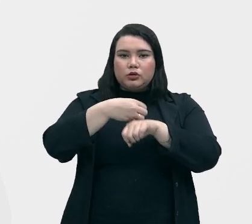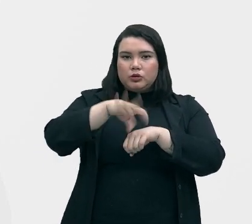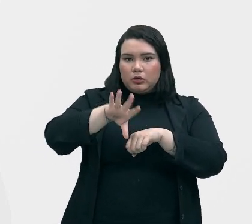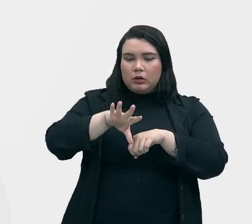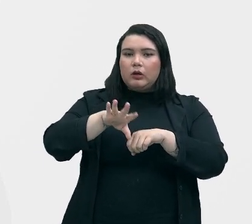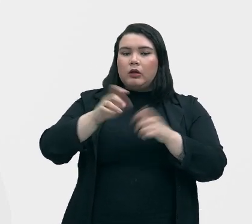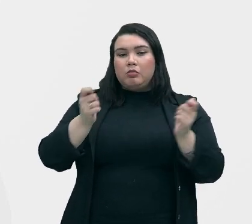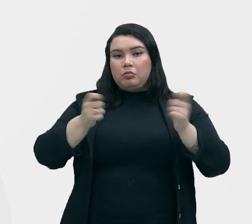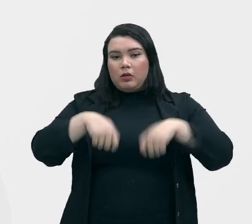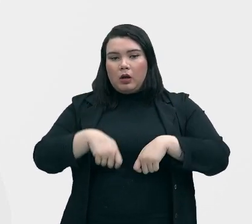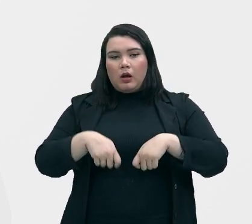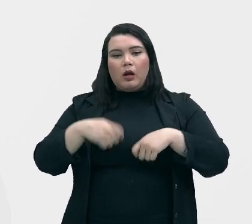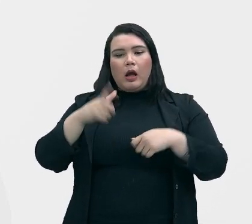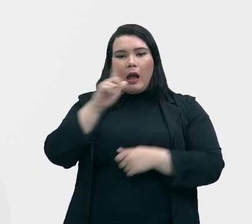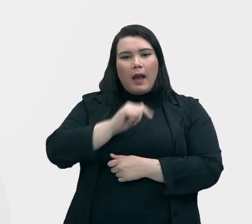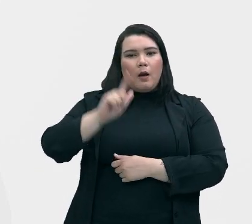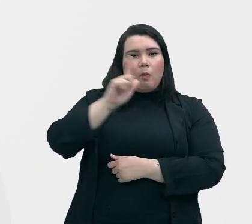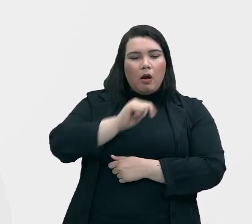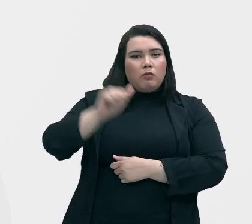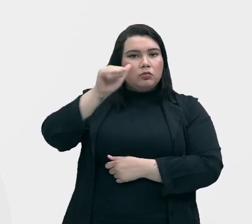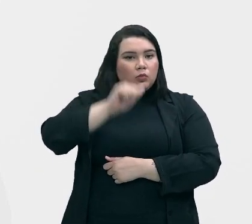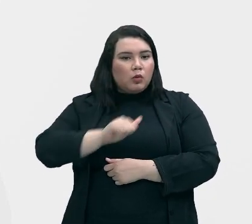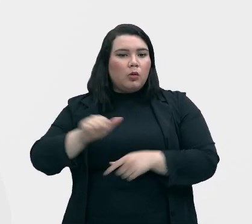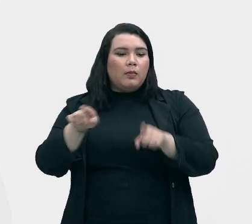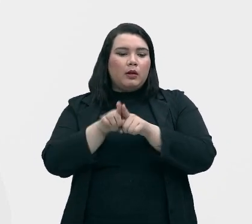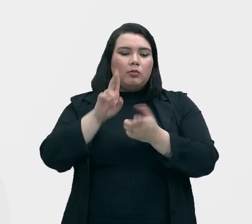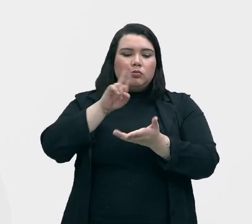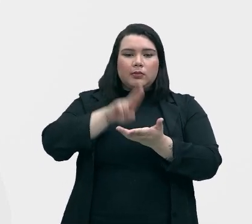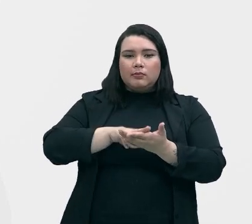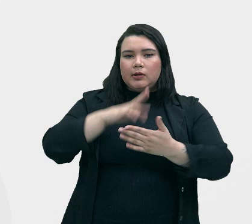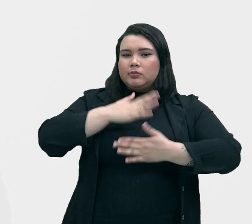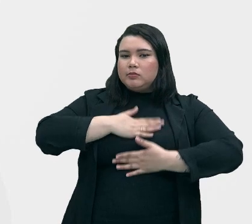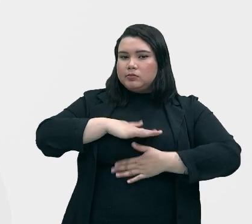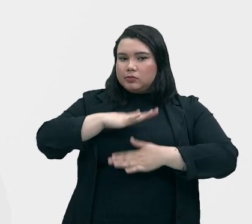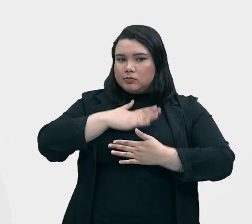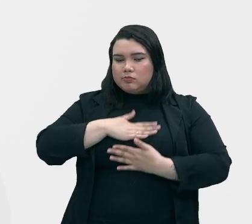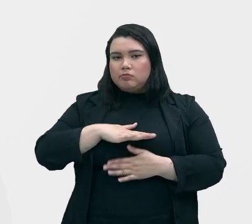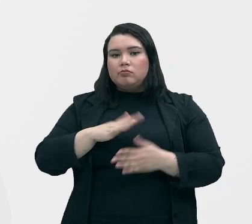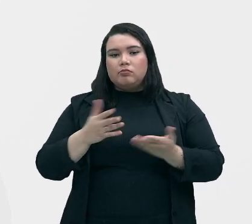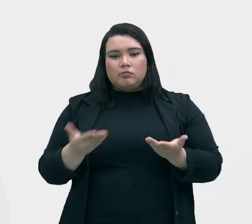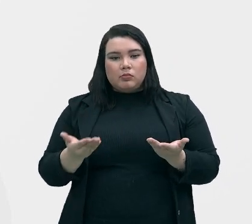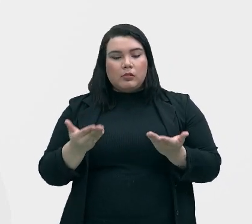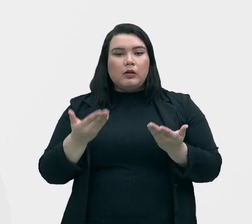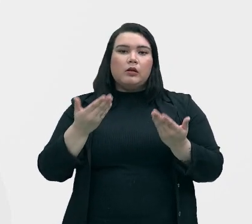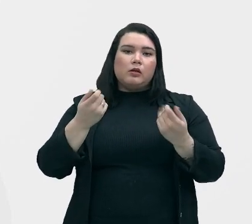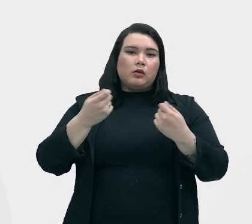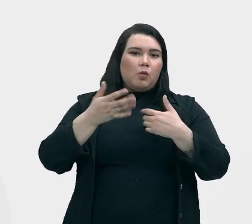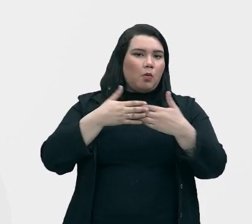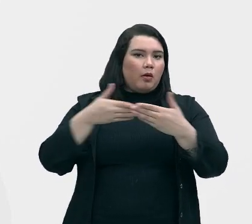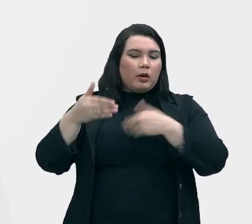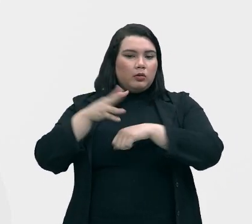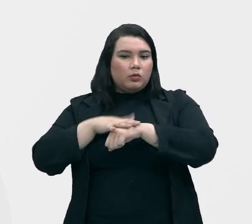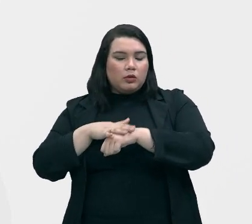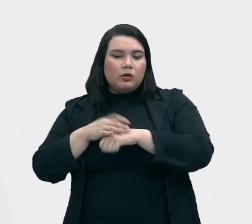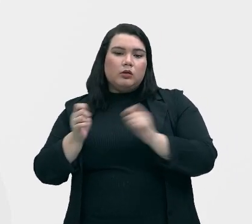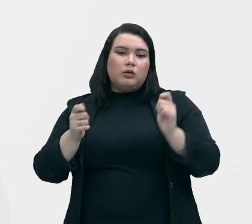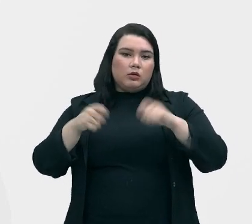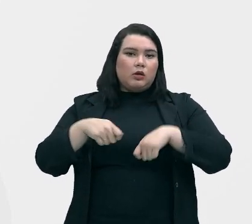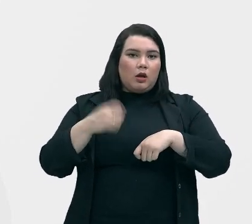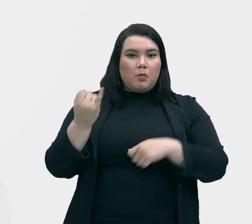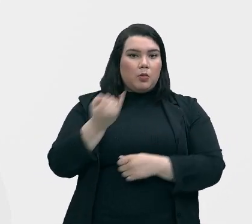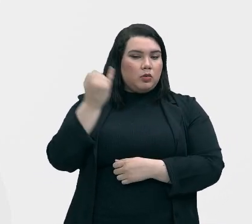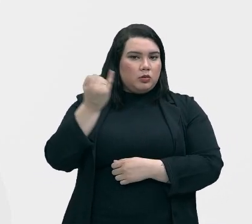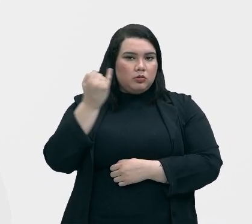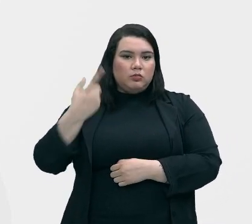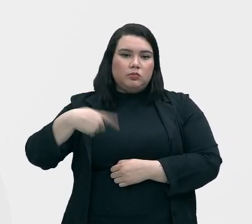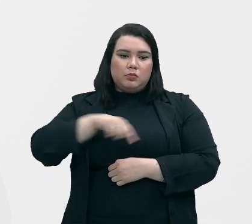possível, além do repouso e da hidratação, né? Que isso é algo que em qualquer doença, né? É o ideal para que a gente